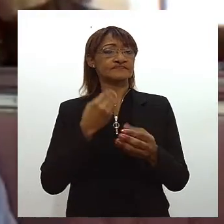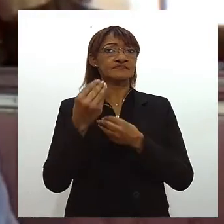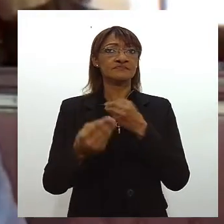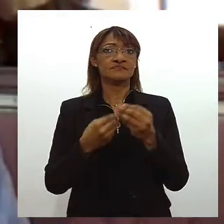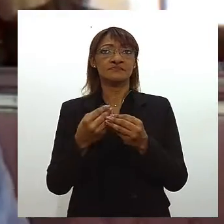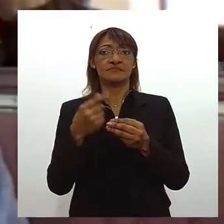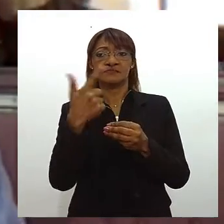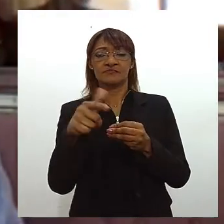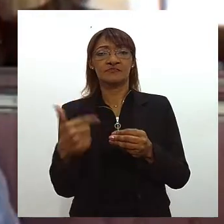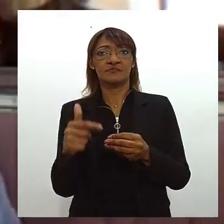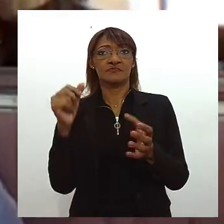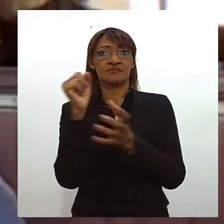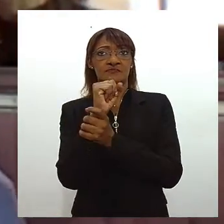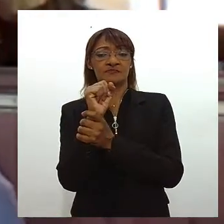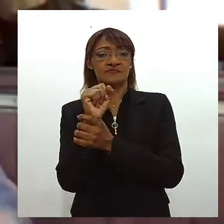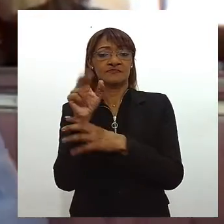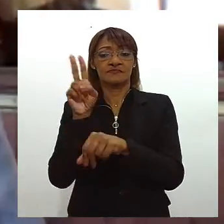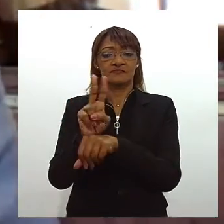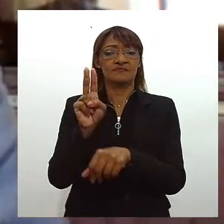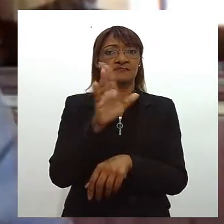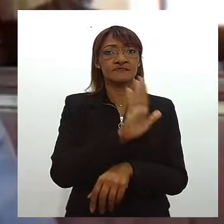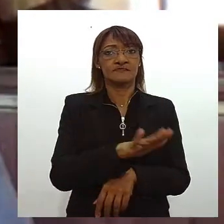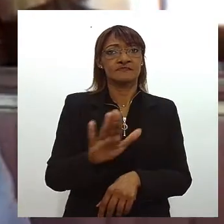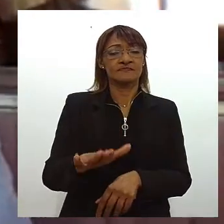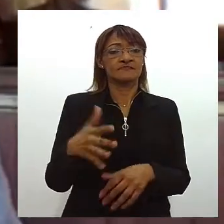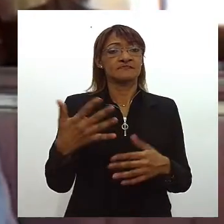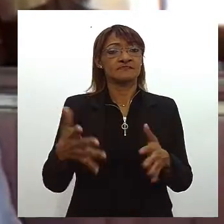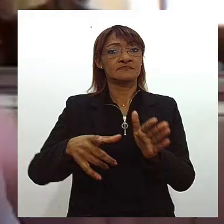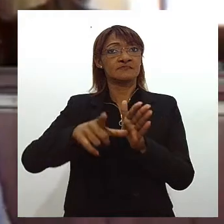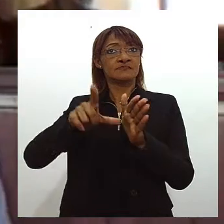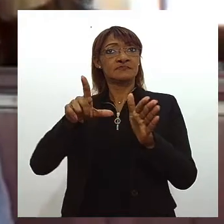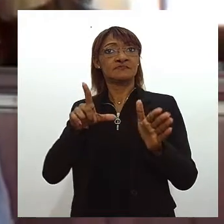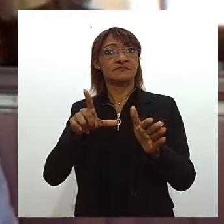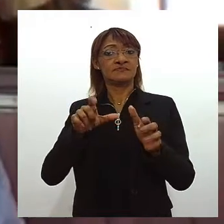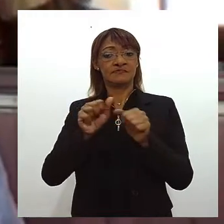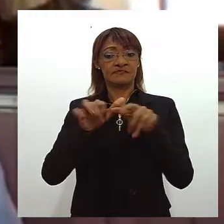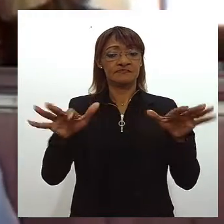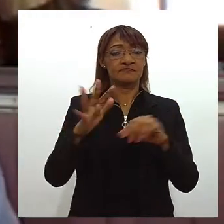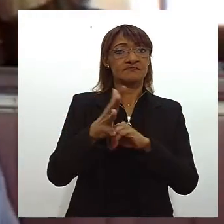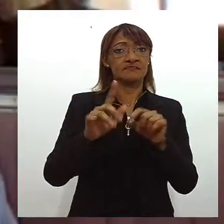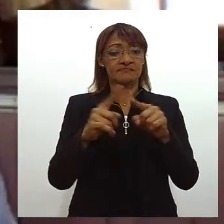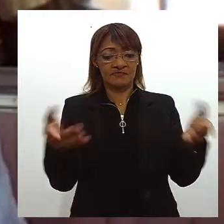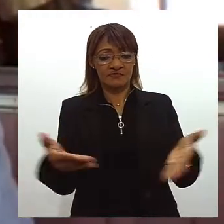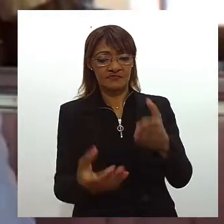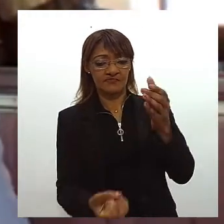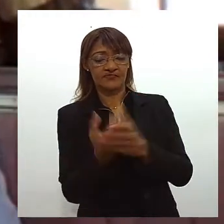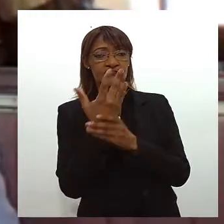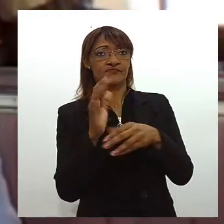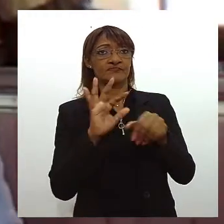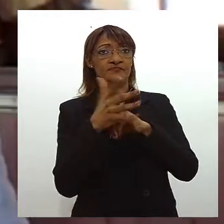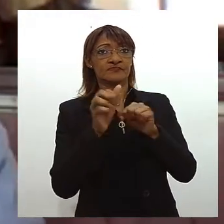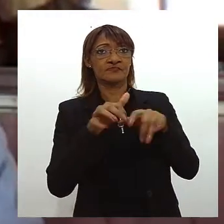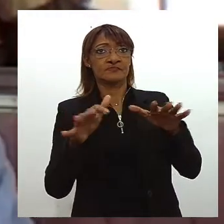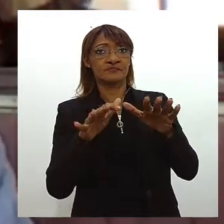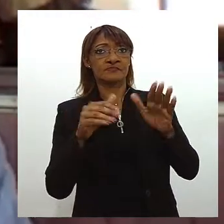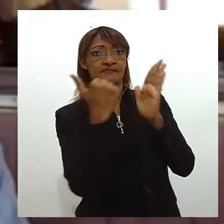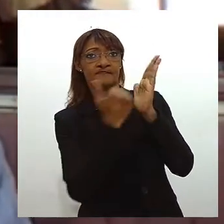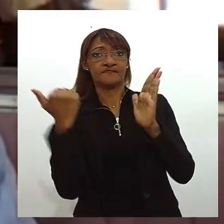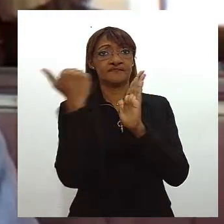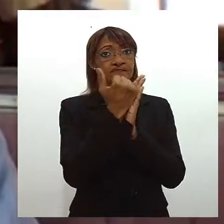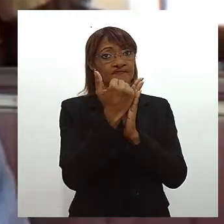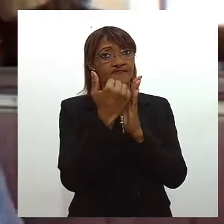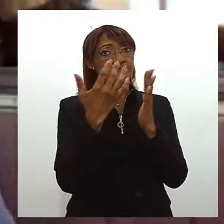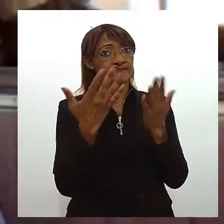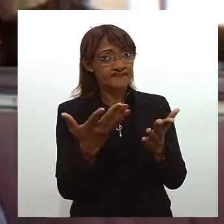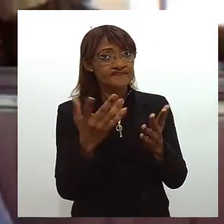social protetiva a essas crianças, que anterior à pandemia, mas que com a pandemia se exacerba. Assim também nós devemos